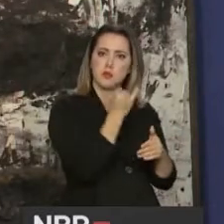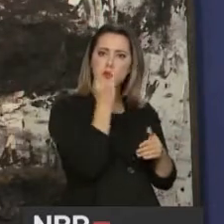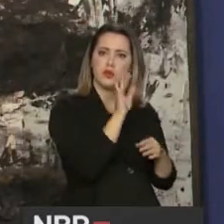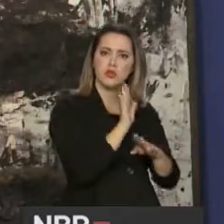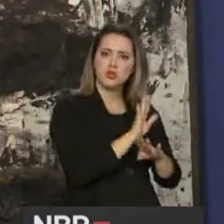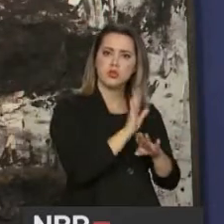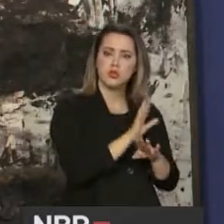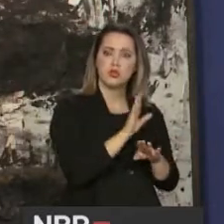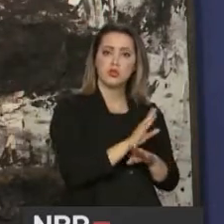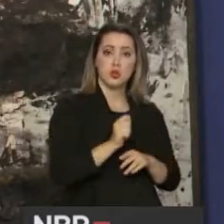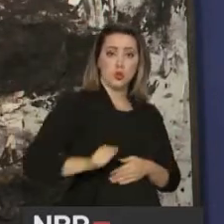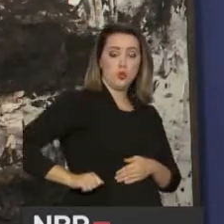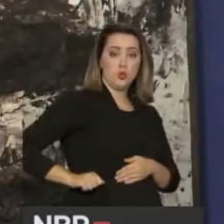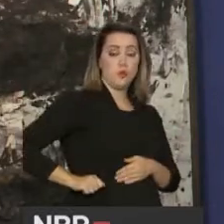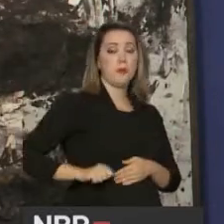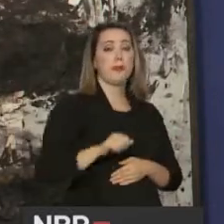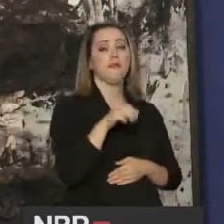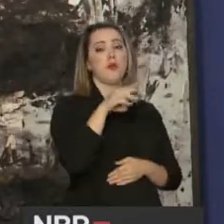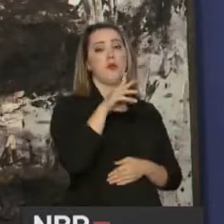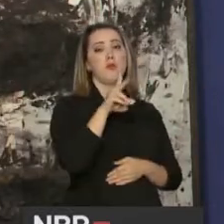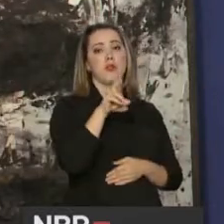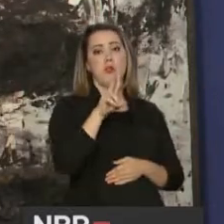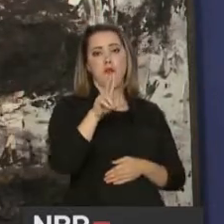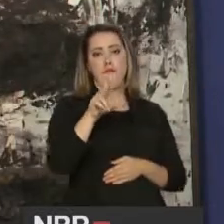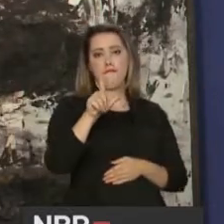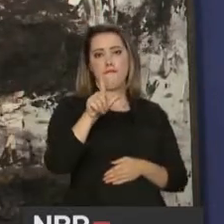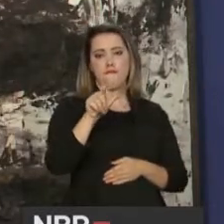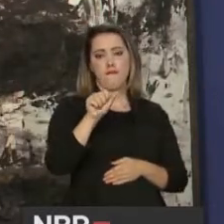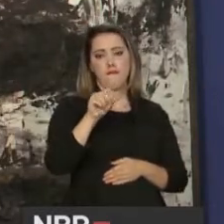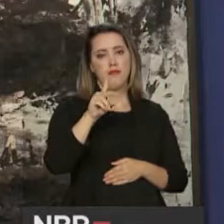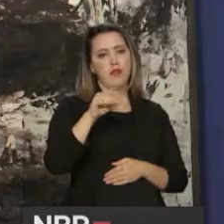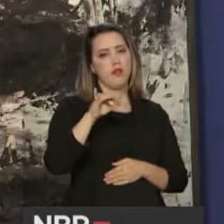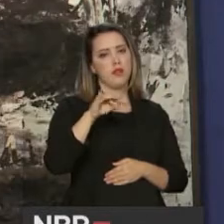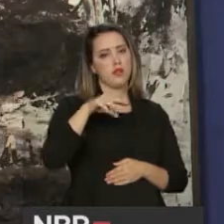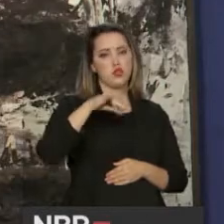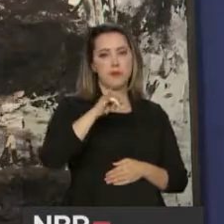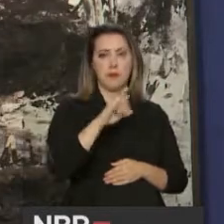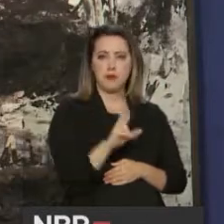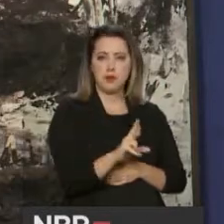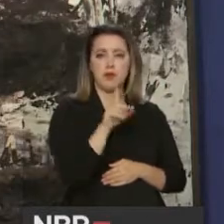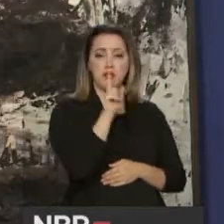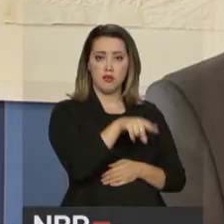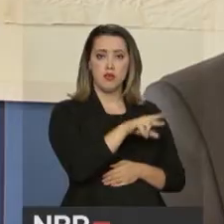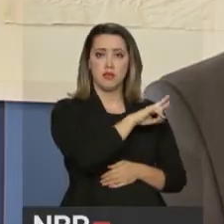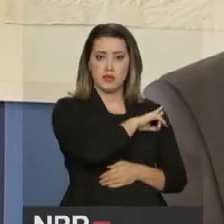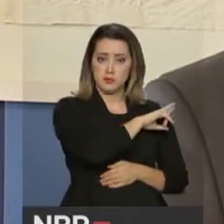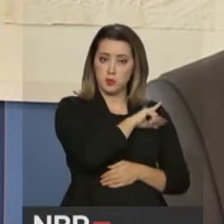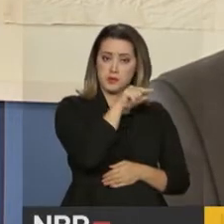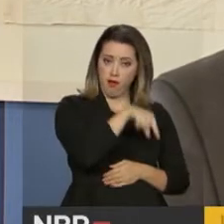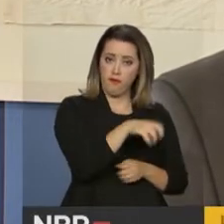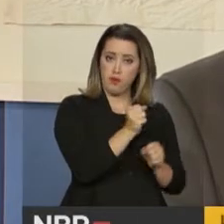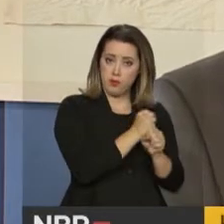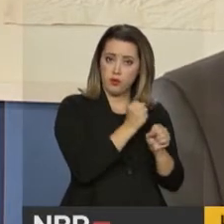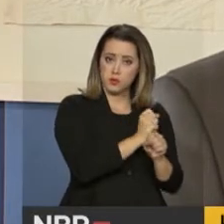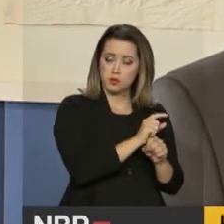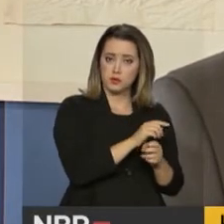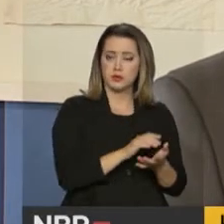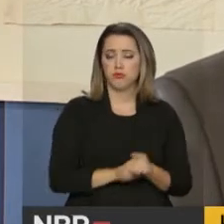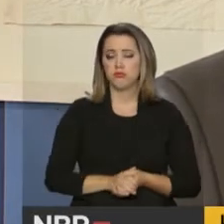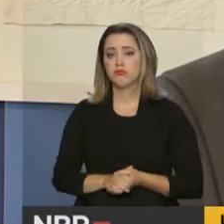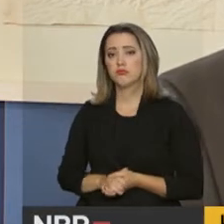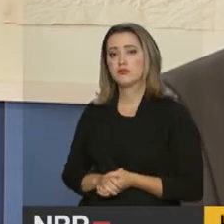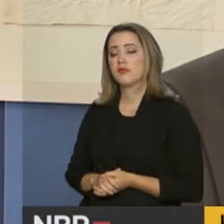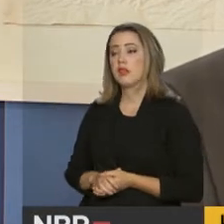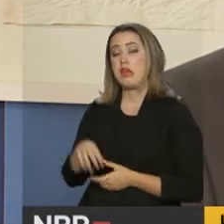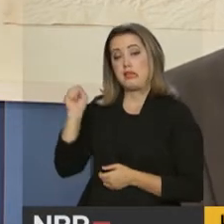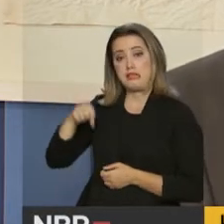do diplomata Vladimir Murtinho, né? Ele foi uma espécie de curador do Palácio do Itamaraty? Sim, o Vladimir Murtinho, ele